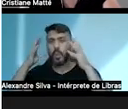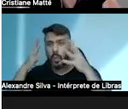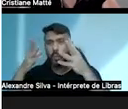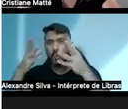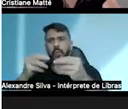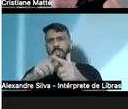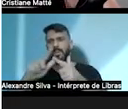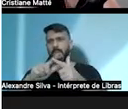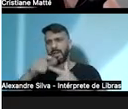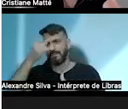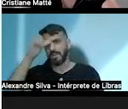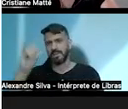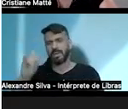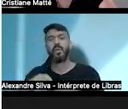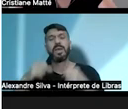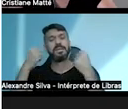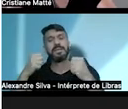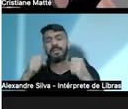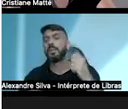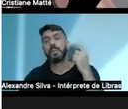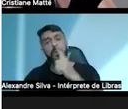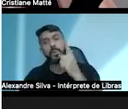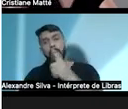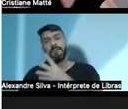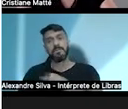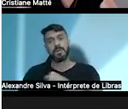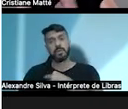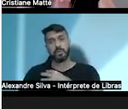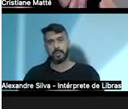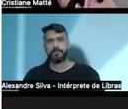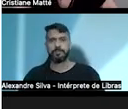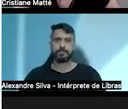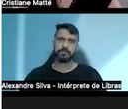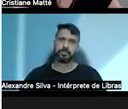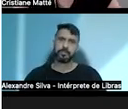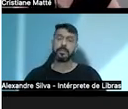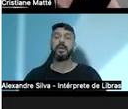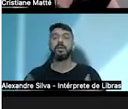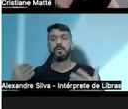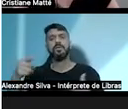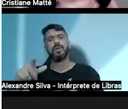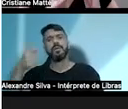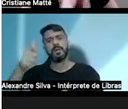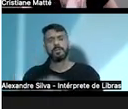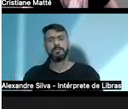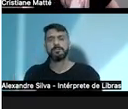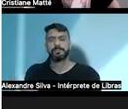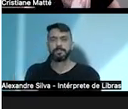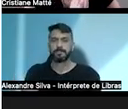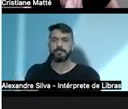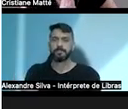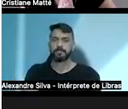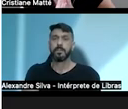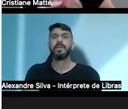esses efeitos. O exercício materno preveniu os efeitos nos filhotes. Bom, aí a gente foi avaliar outra estrutura. A gente sabe que o